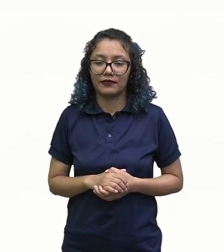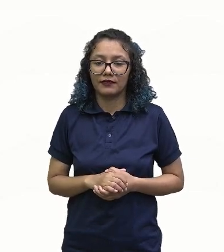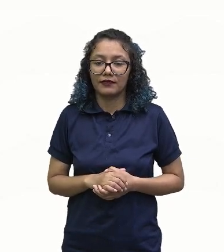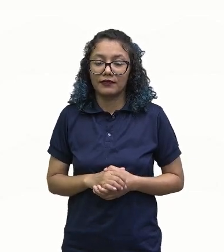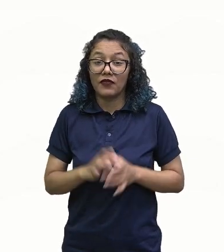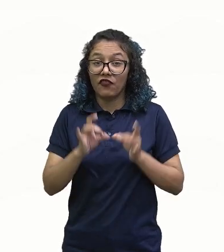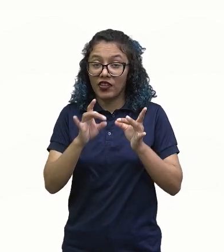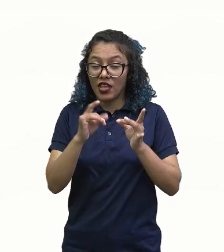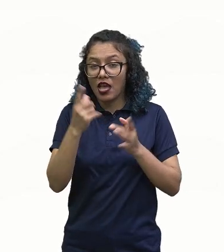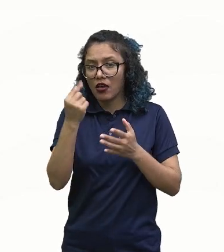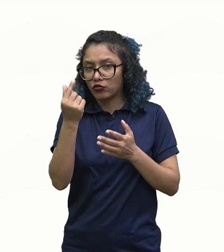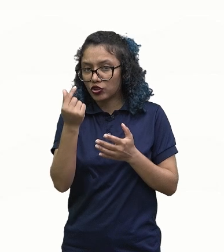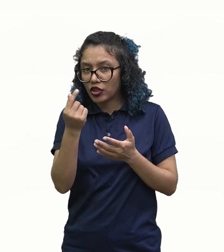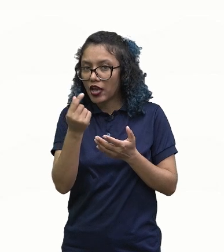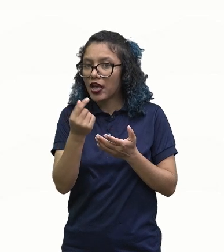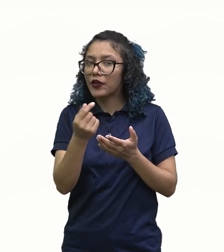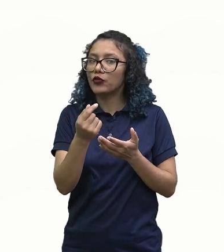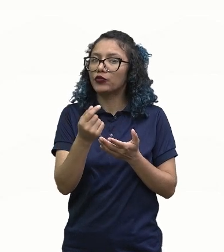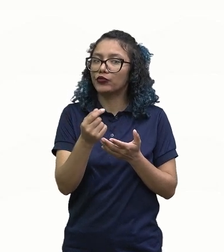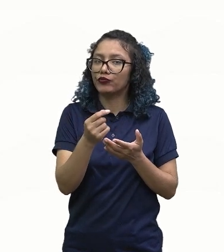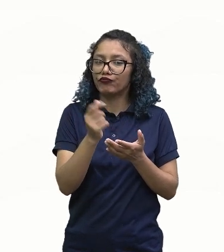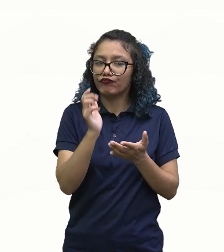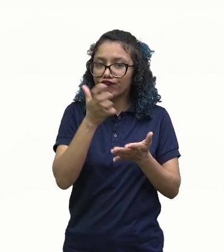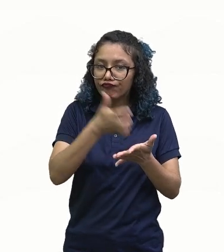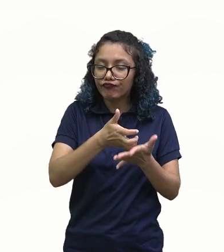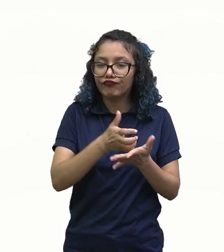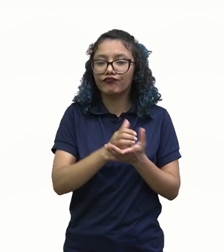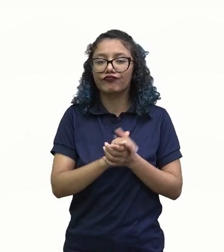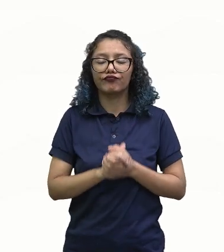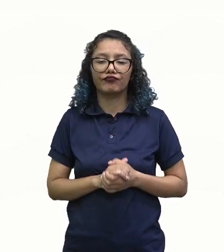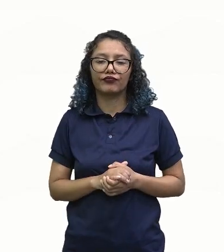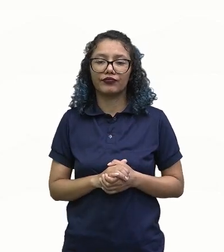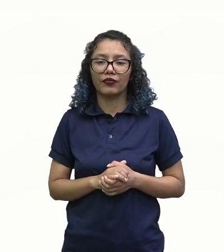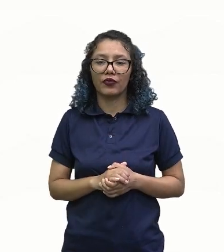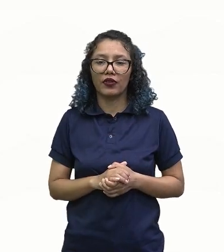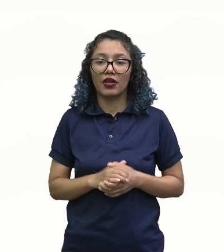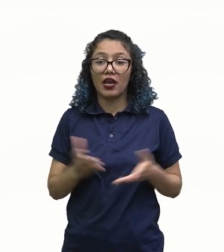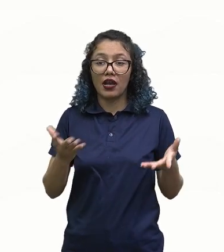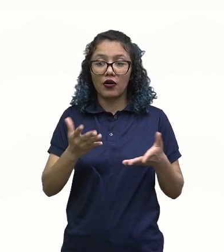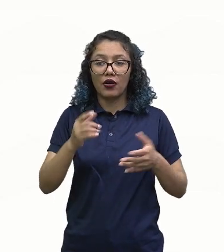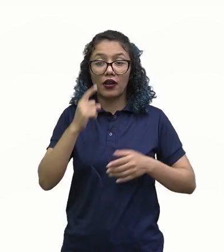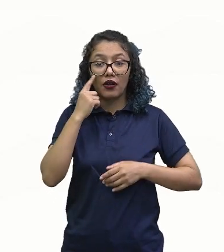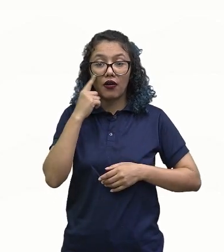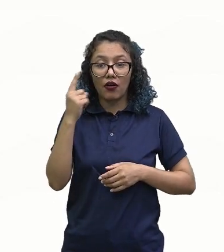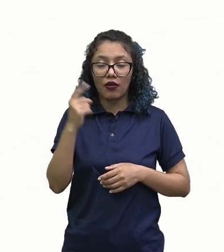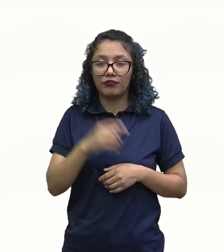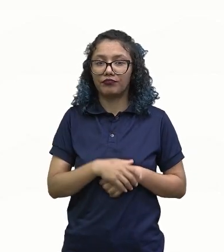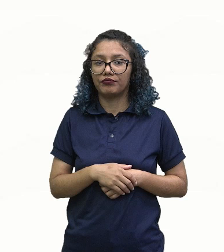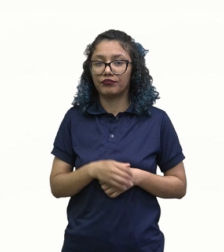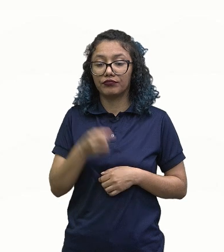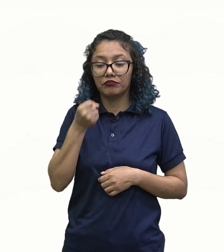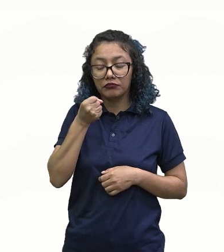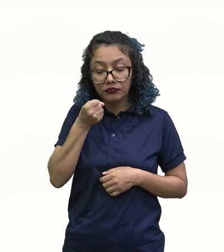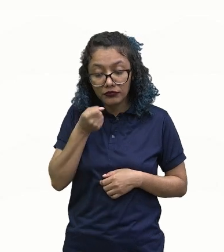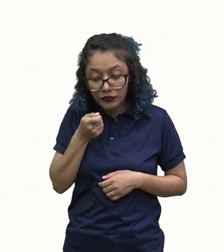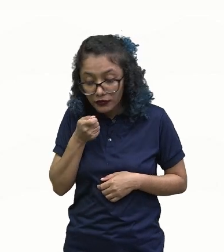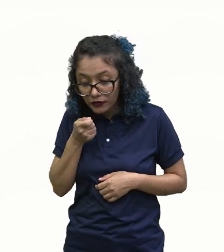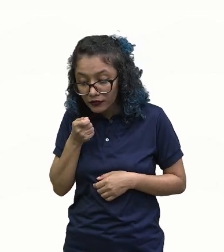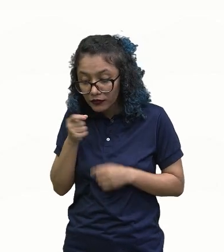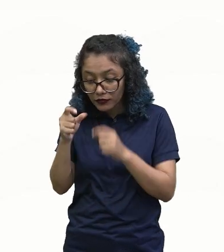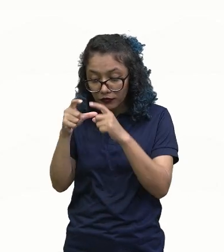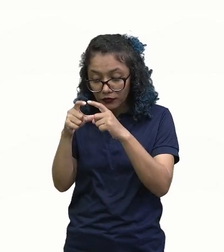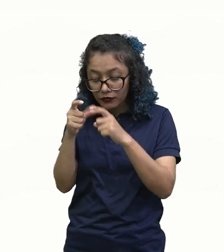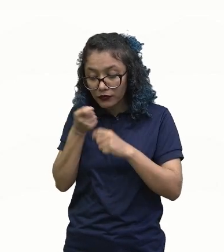em dinheiro em espécie. Vendo à vista. Observe que agora ele está com uma lupa, né, nos